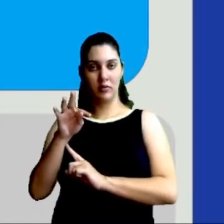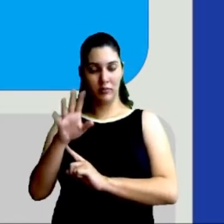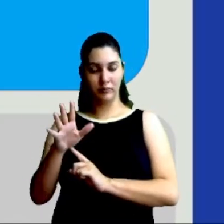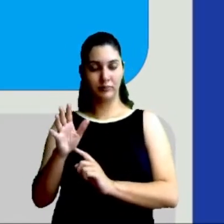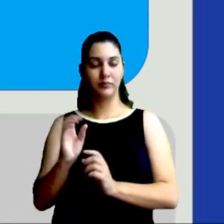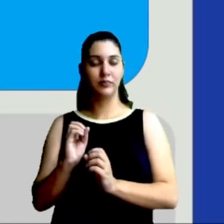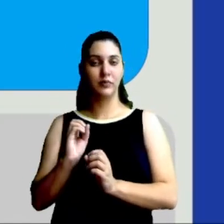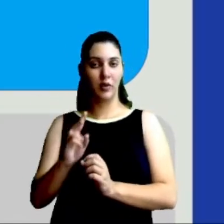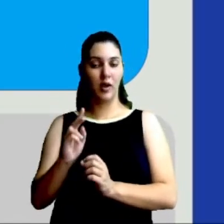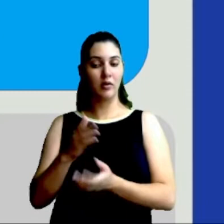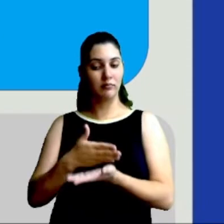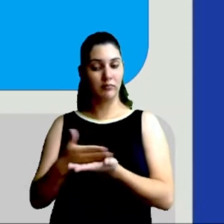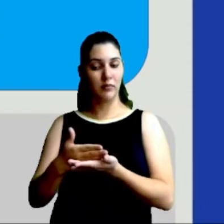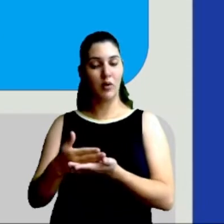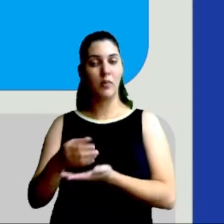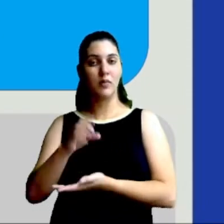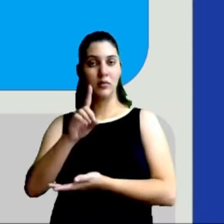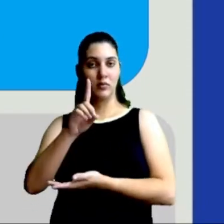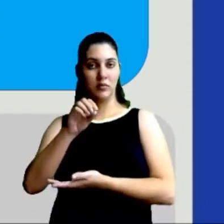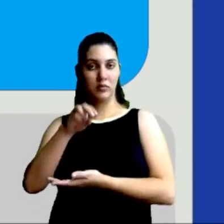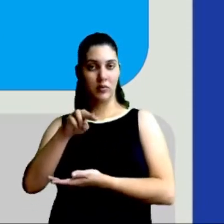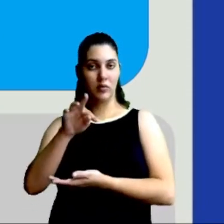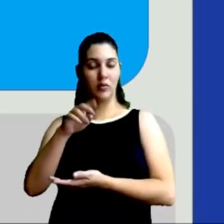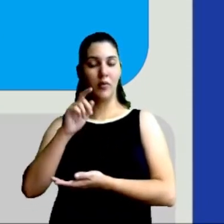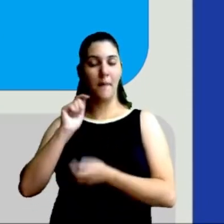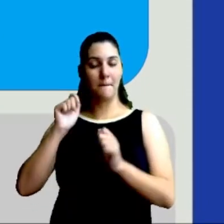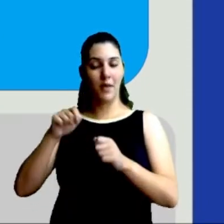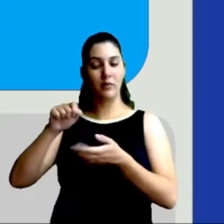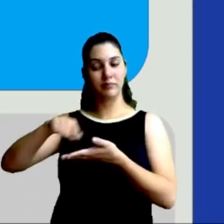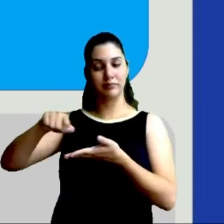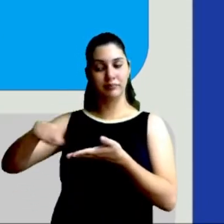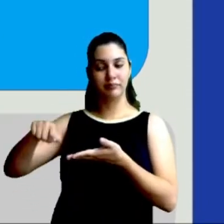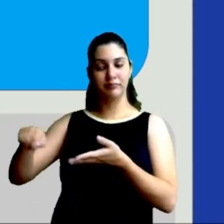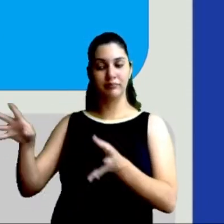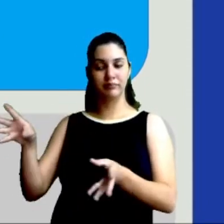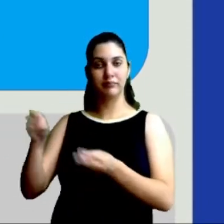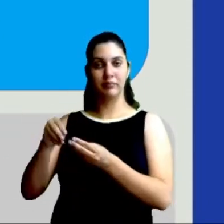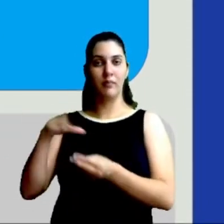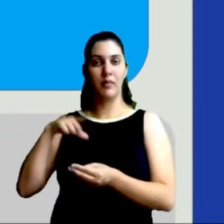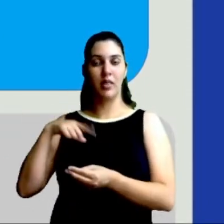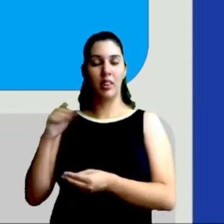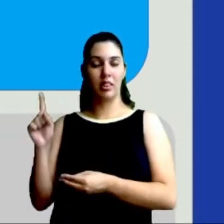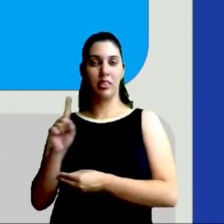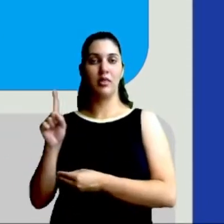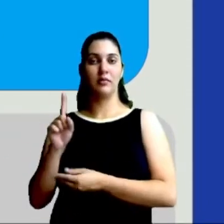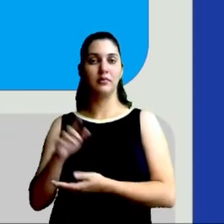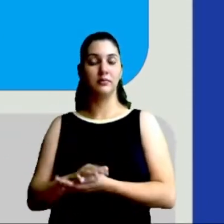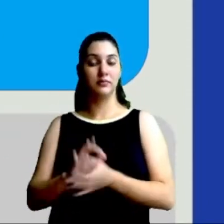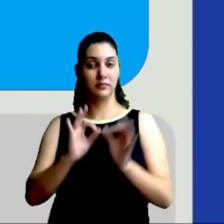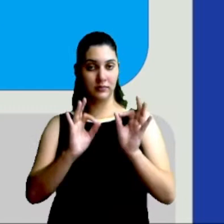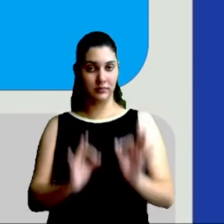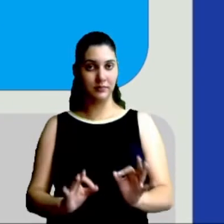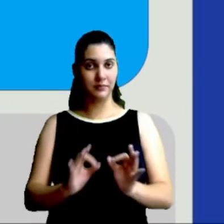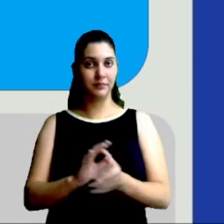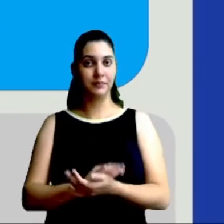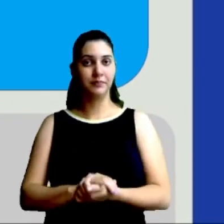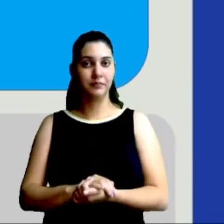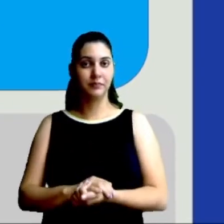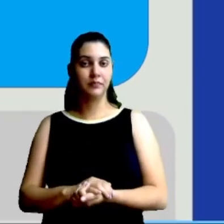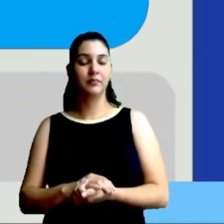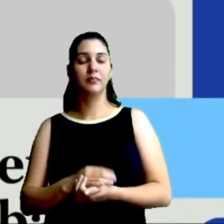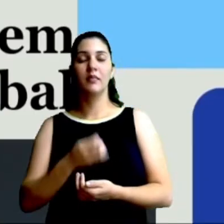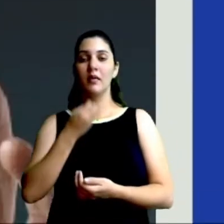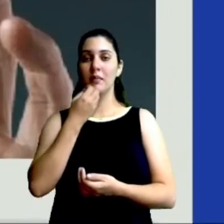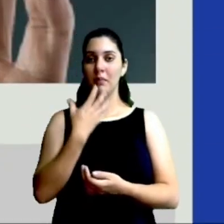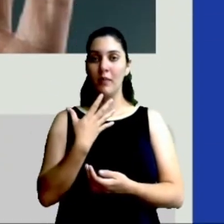don't. Colocou o don't, pode jogar o resto da tua frase que você vai construir a negação. Certo?